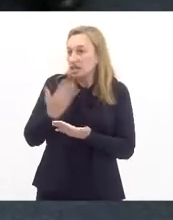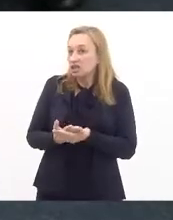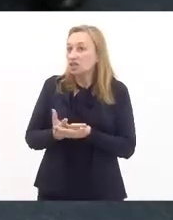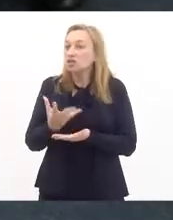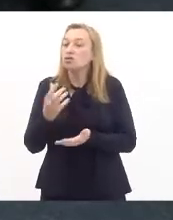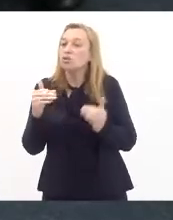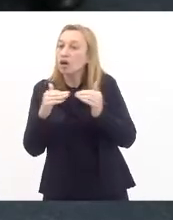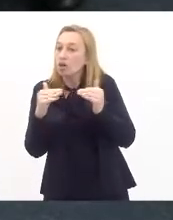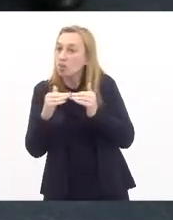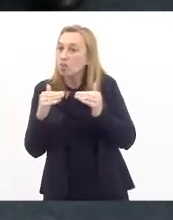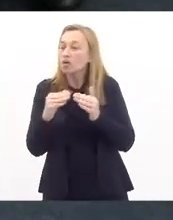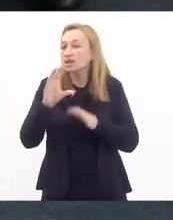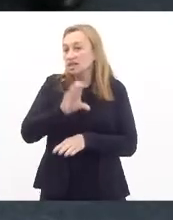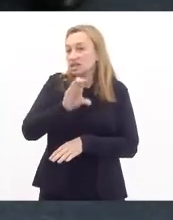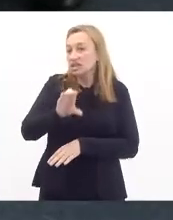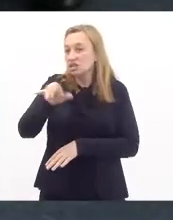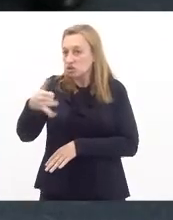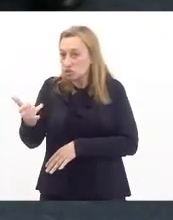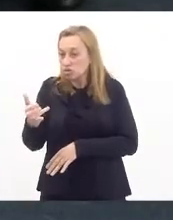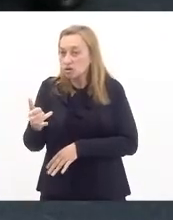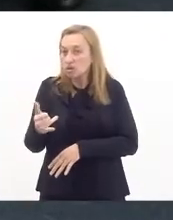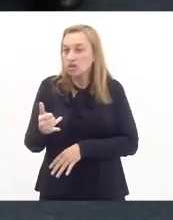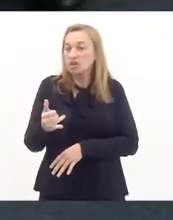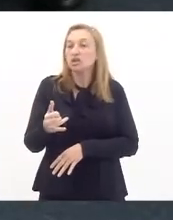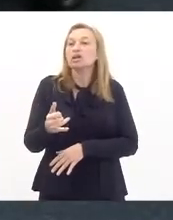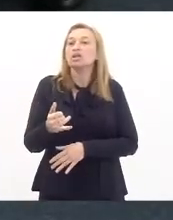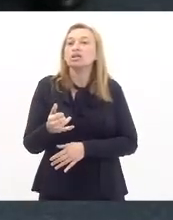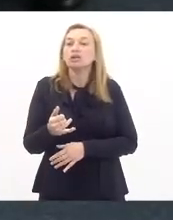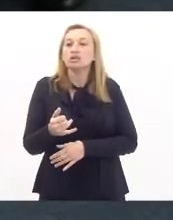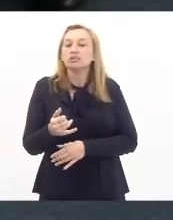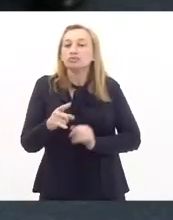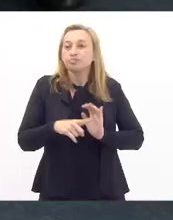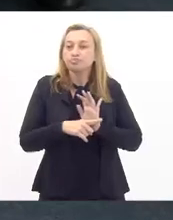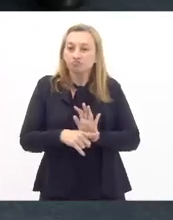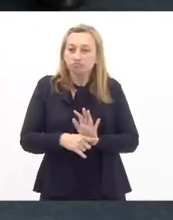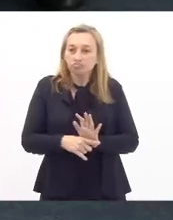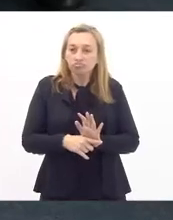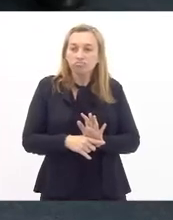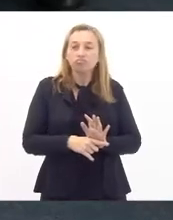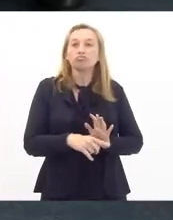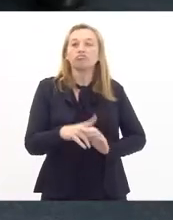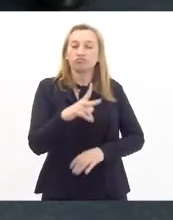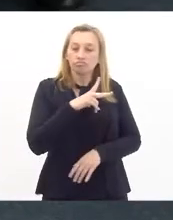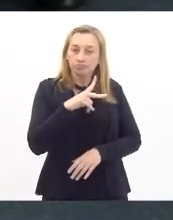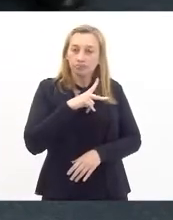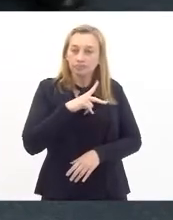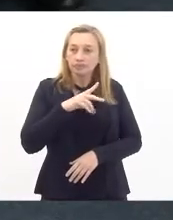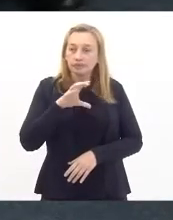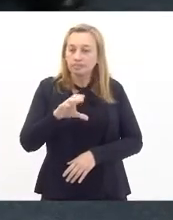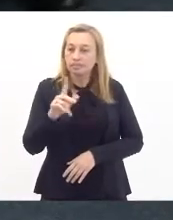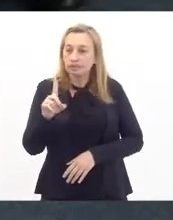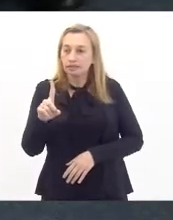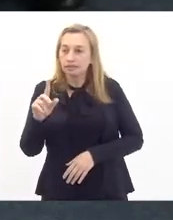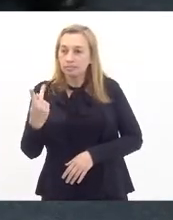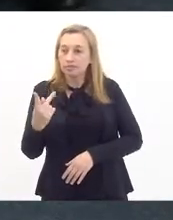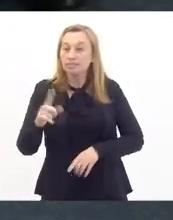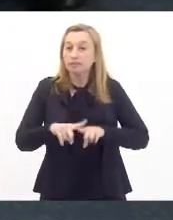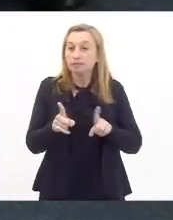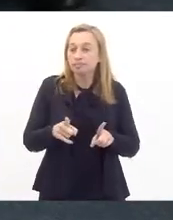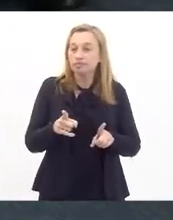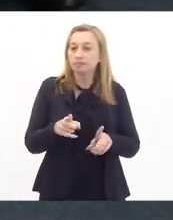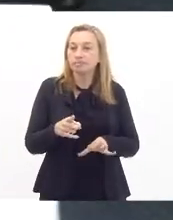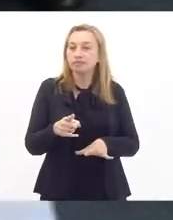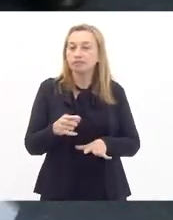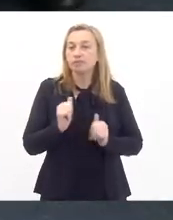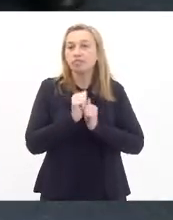o acordo construído ele Sana bastante as proposições tinha aqui uma um parecer próprio da CDH mas